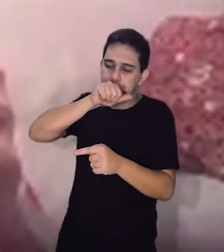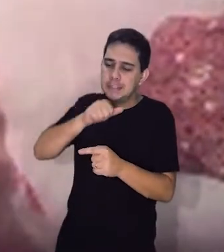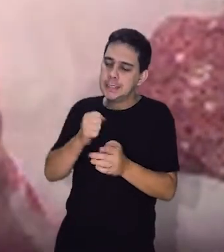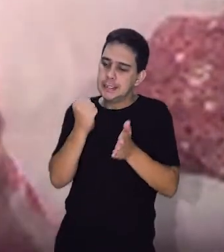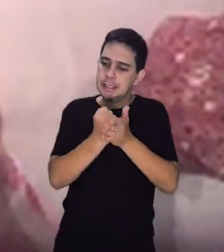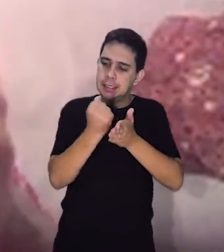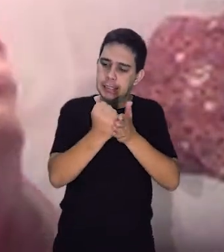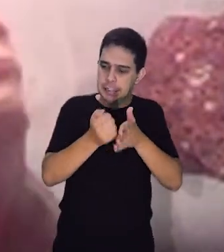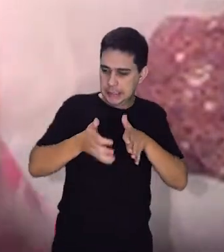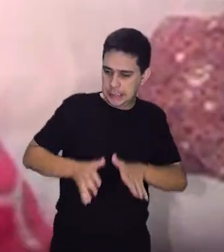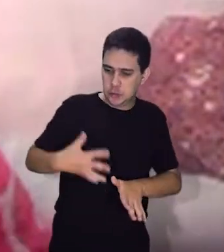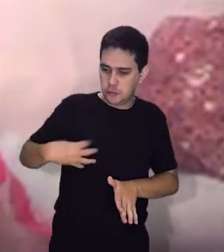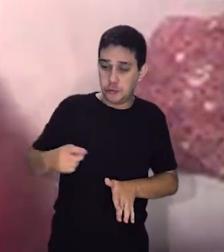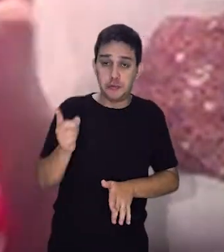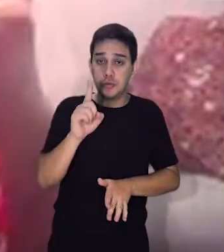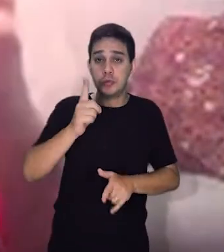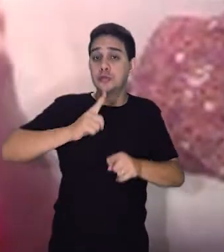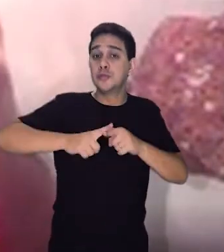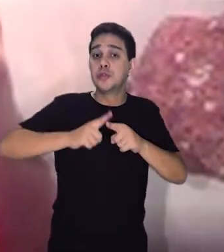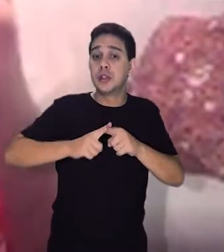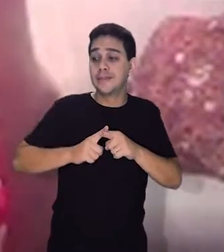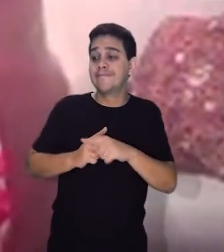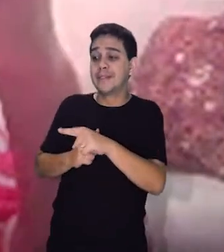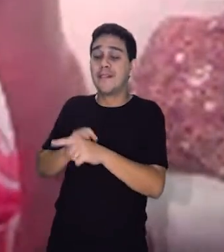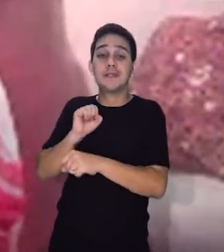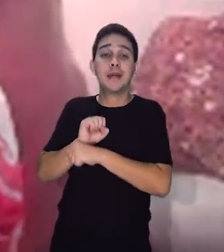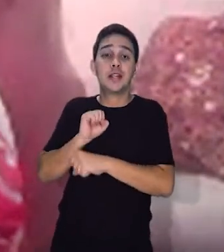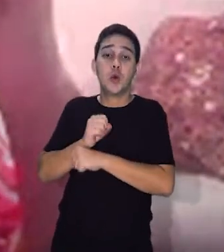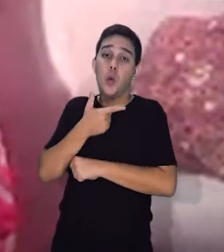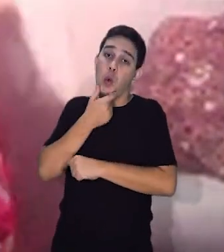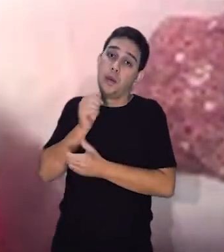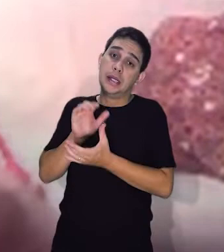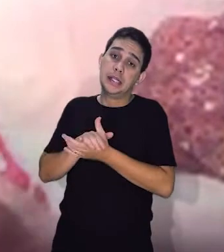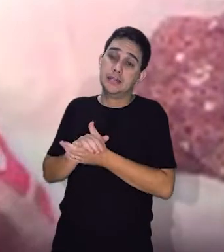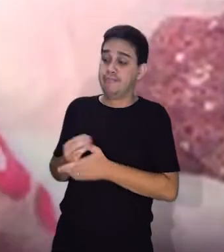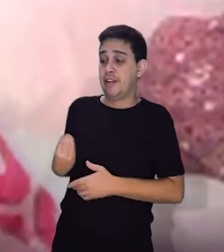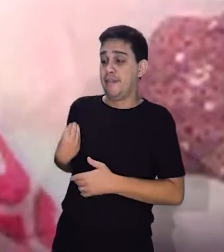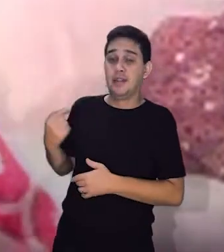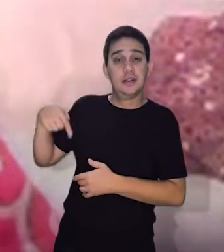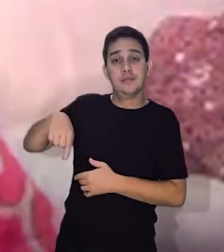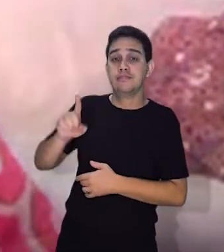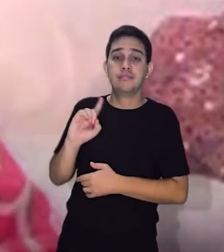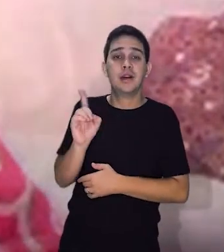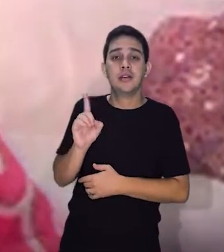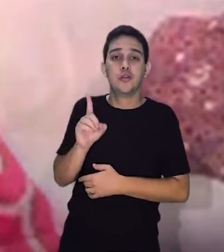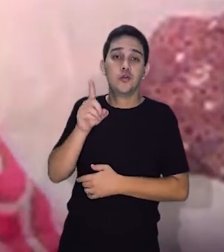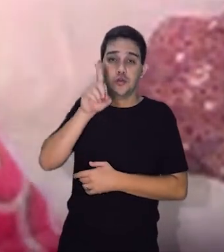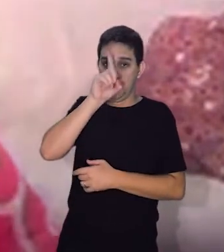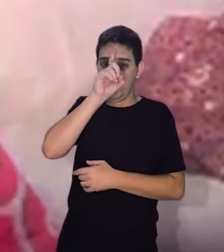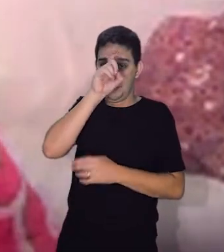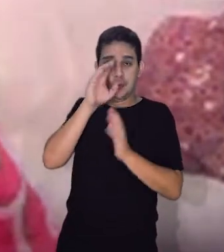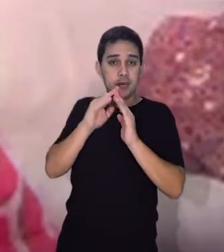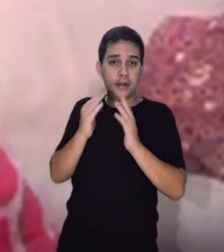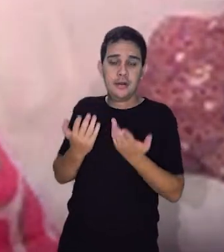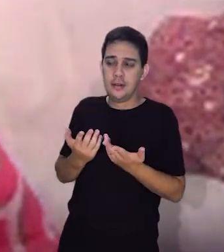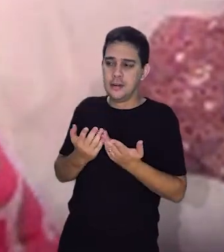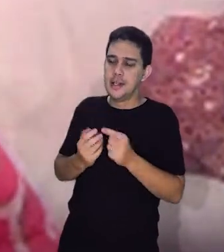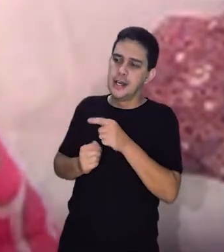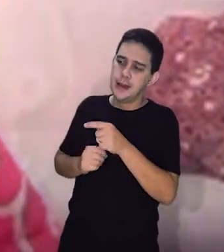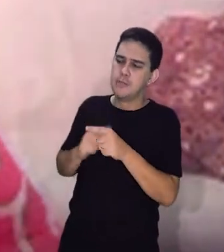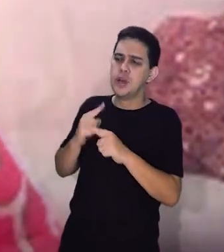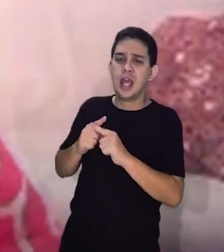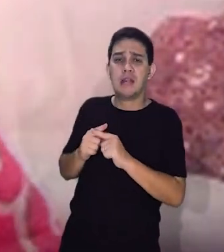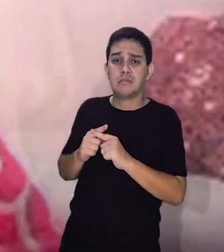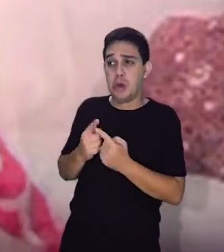esperando porque no dia da alta ele está trabalhando, enfim. Então são questões pontuais que a gente pode